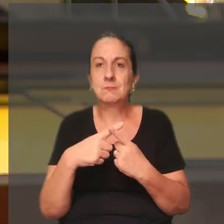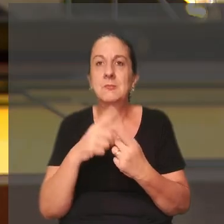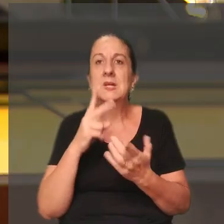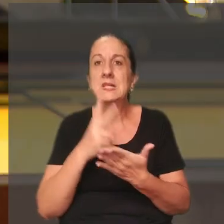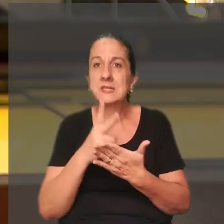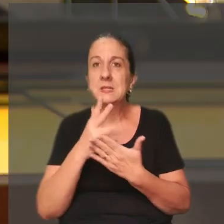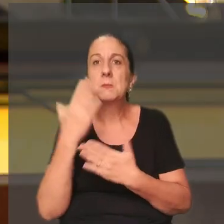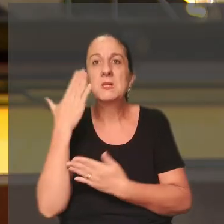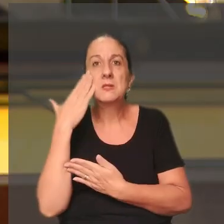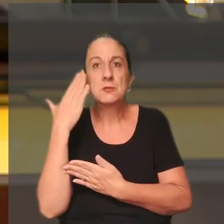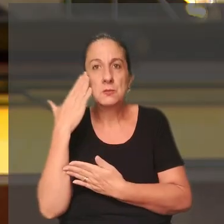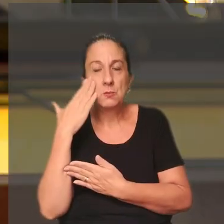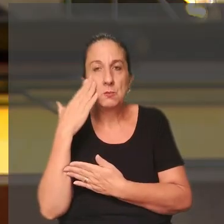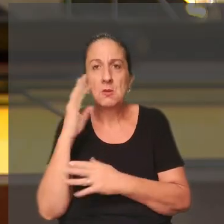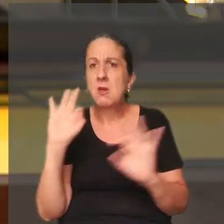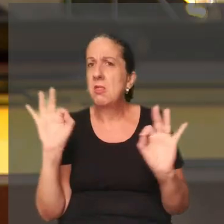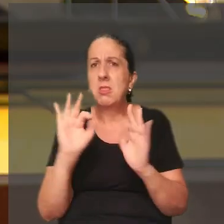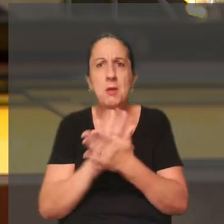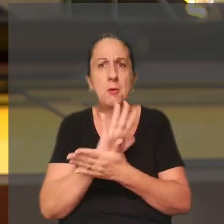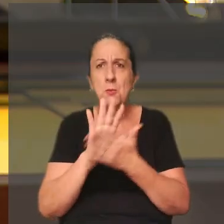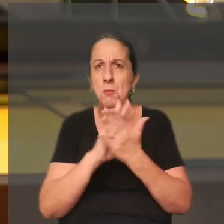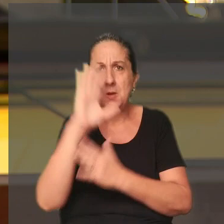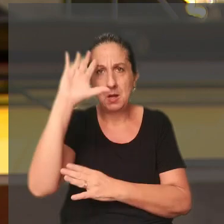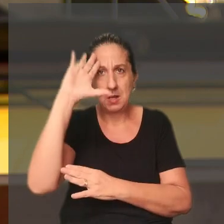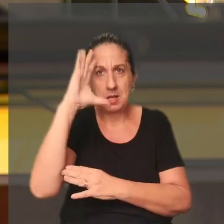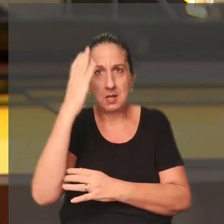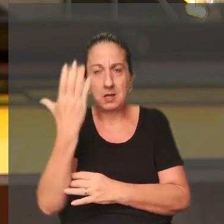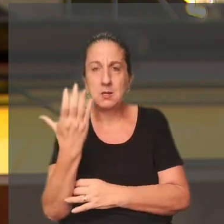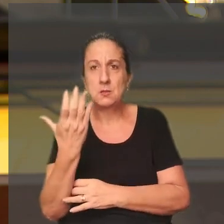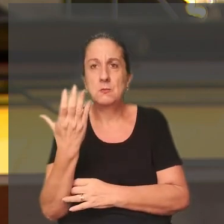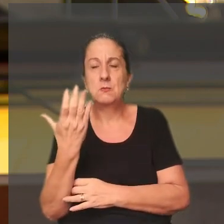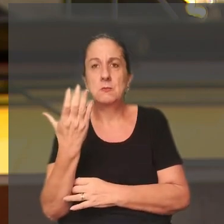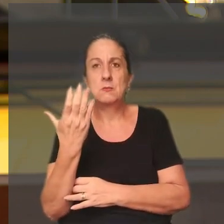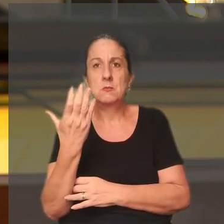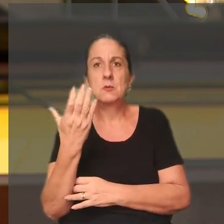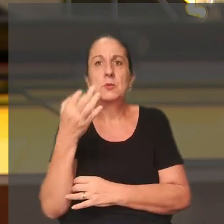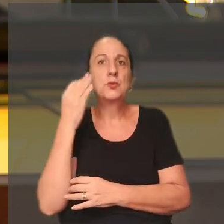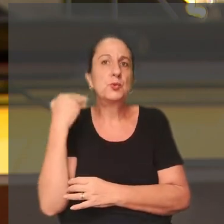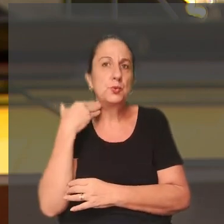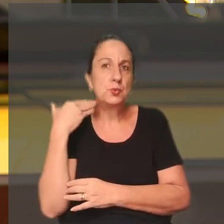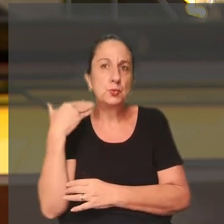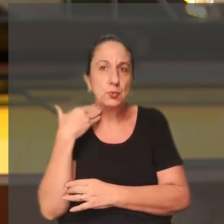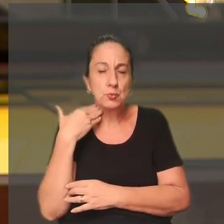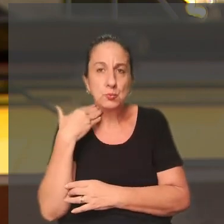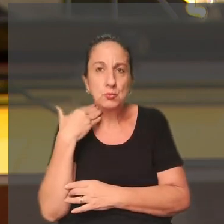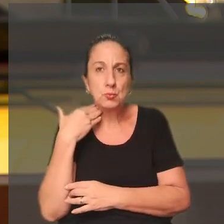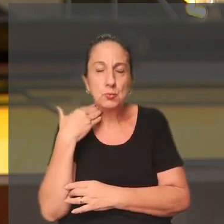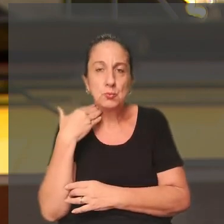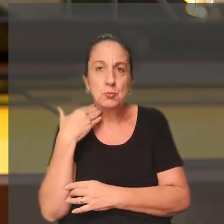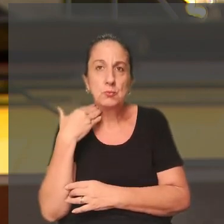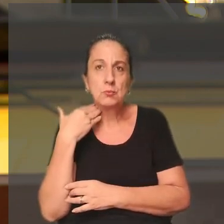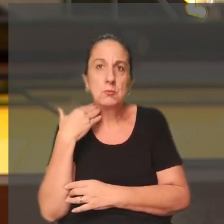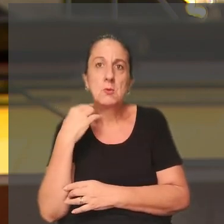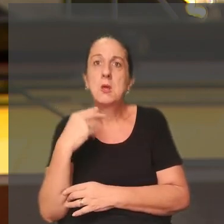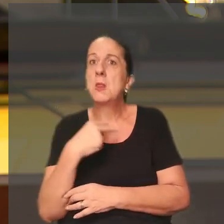porque sempre soube que nenhuma decisão monocrática de juiz